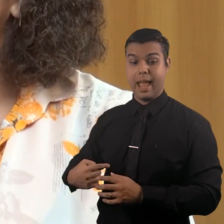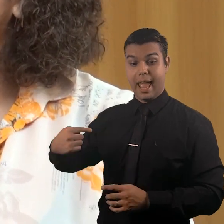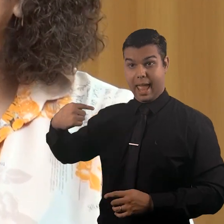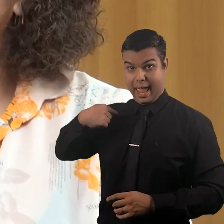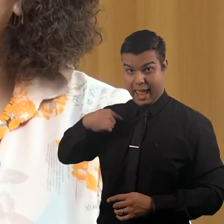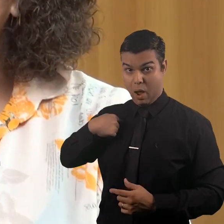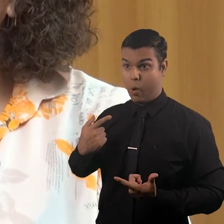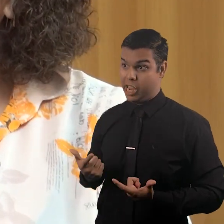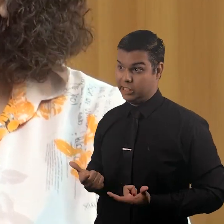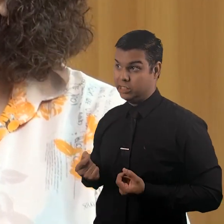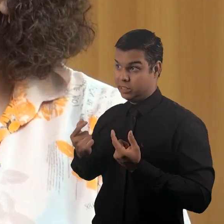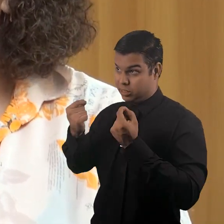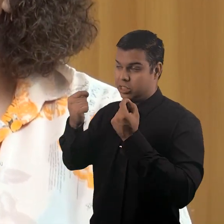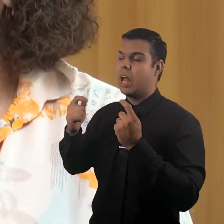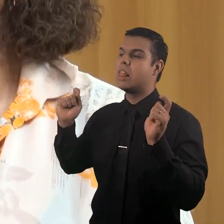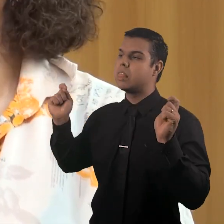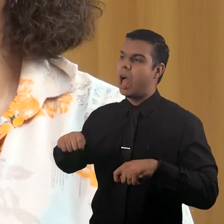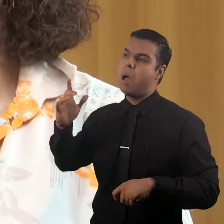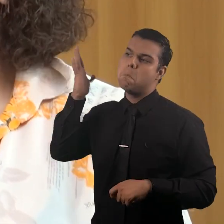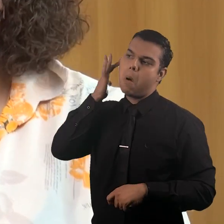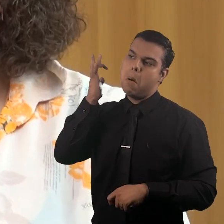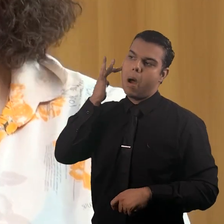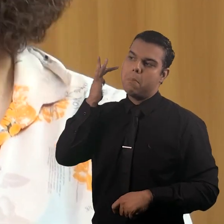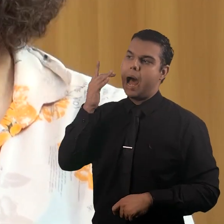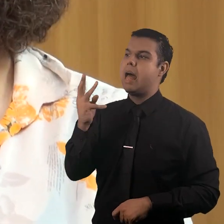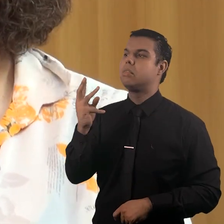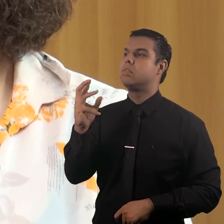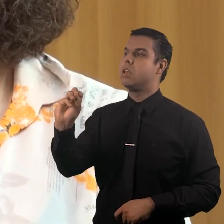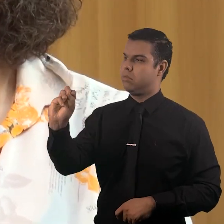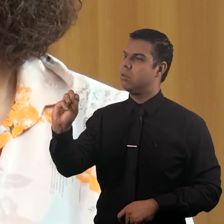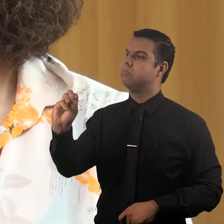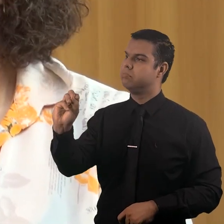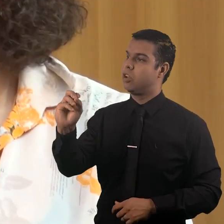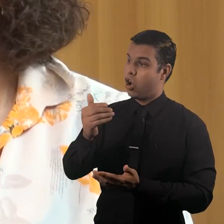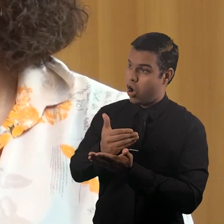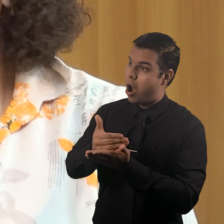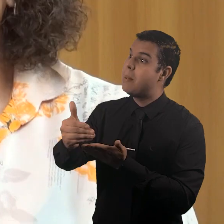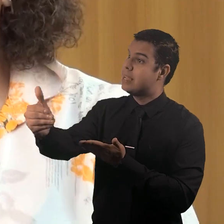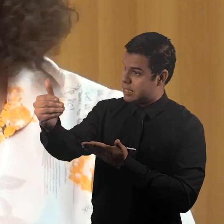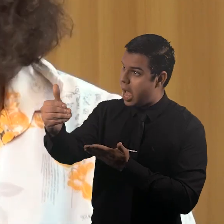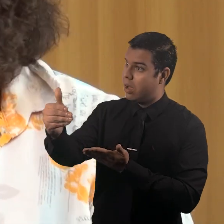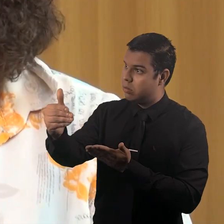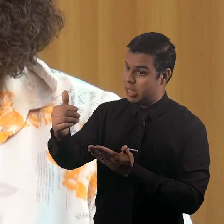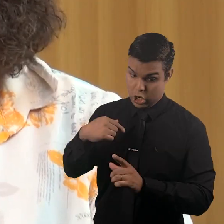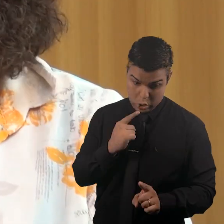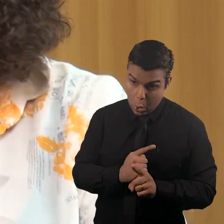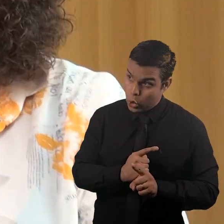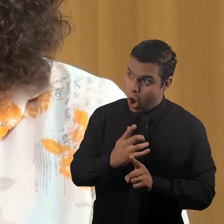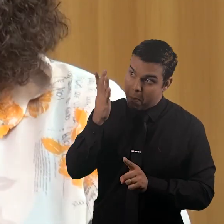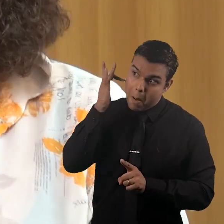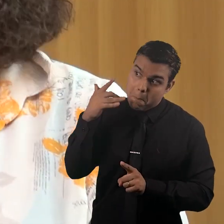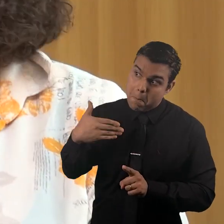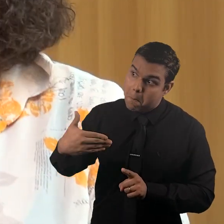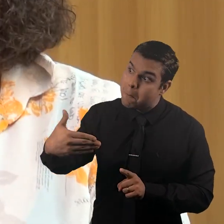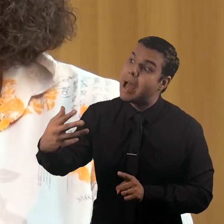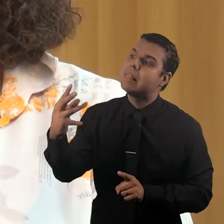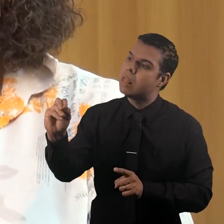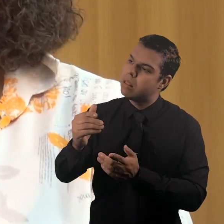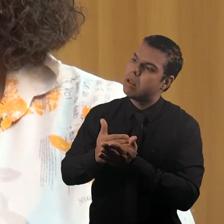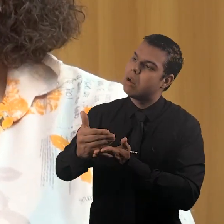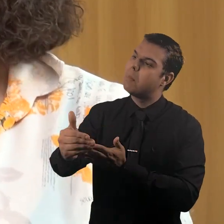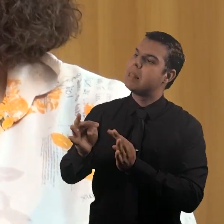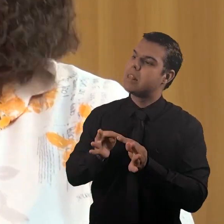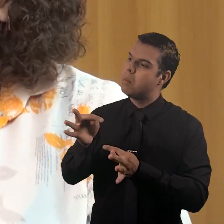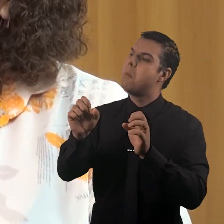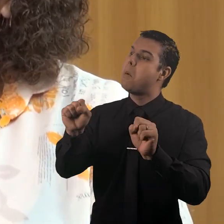com câncer ele tem até 30 dias para começar o seu tratamento depois do seu diagnóstico. Está na lei. Foi escrito, está na lei. E